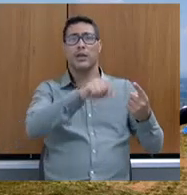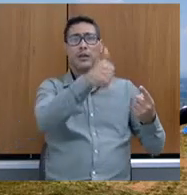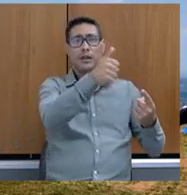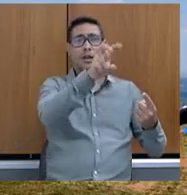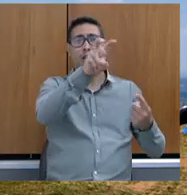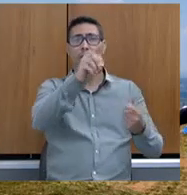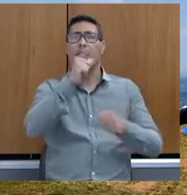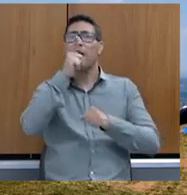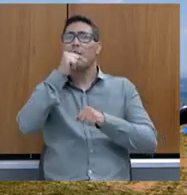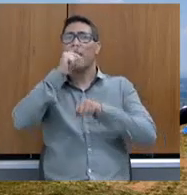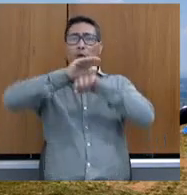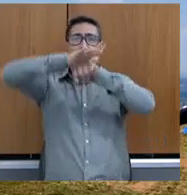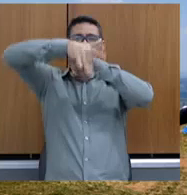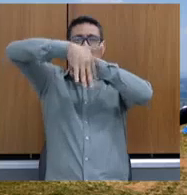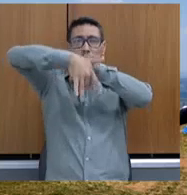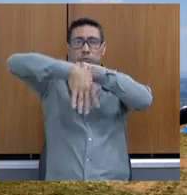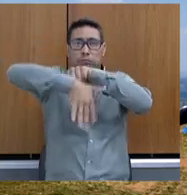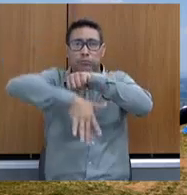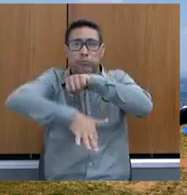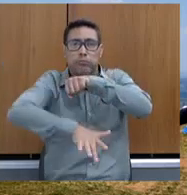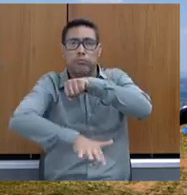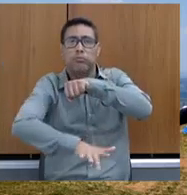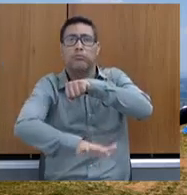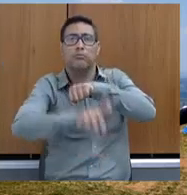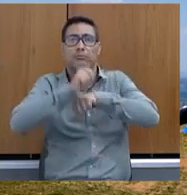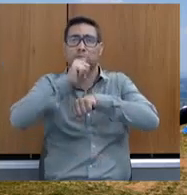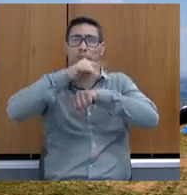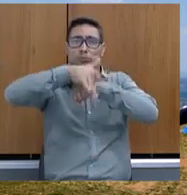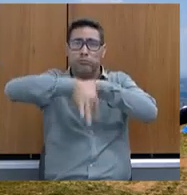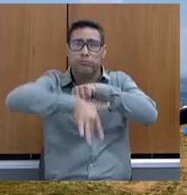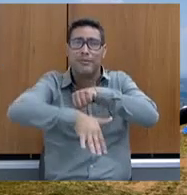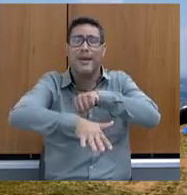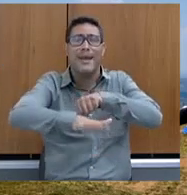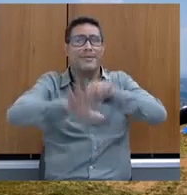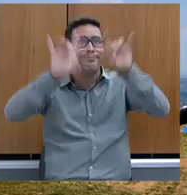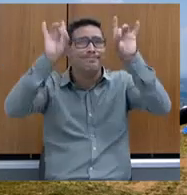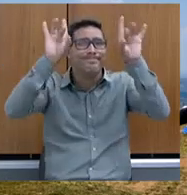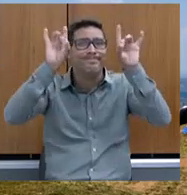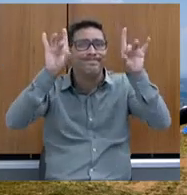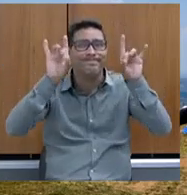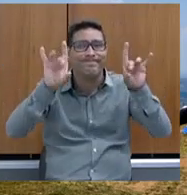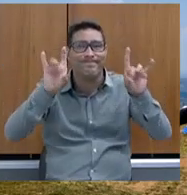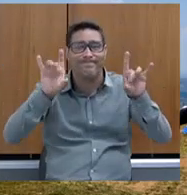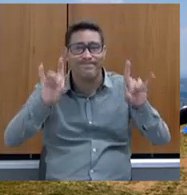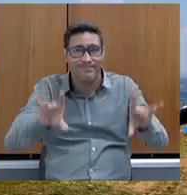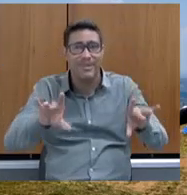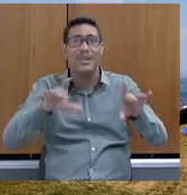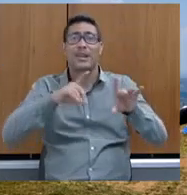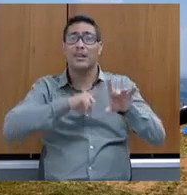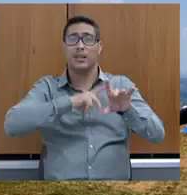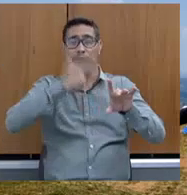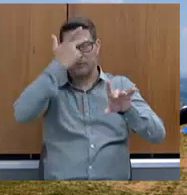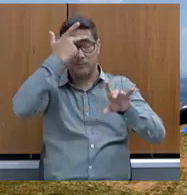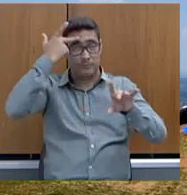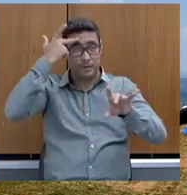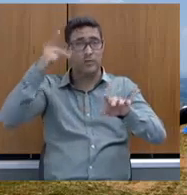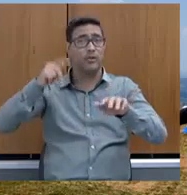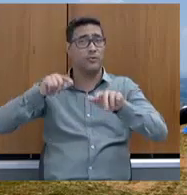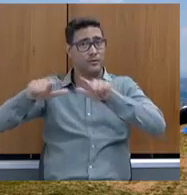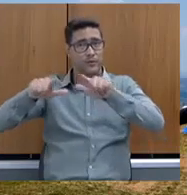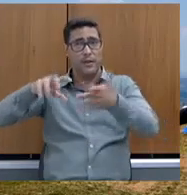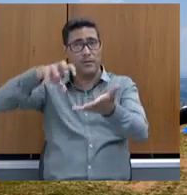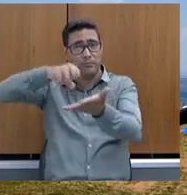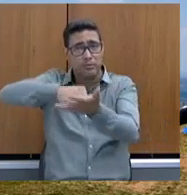cachoeiras é de uma riqueza imensa então o cadastro recorde prestadores de serviço no cadastro